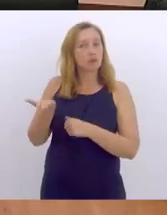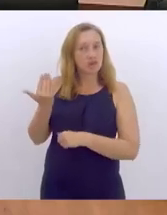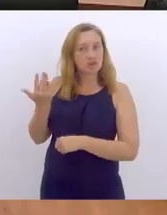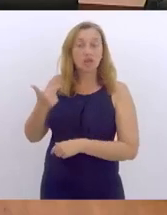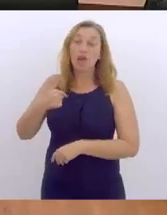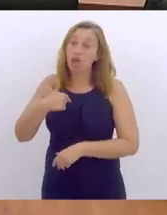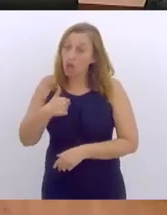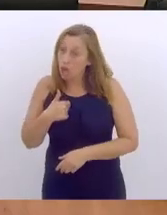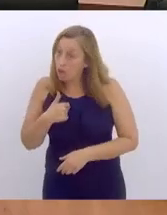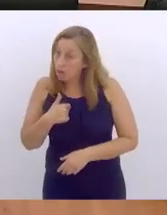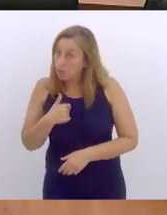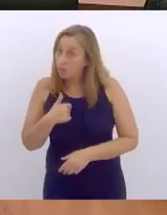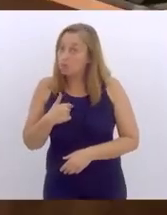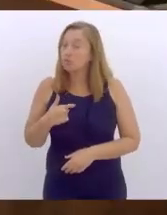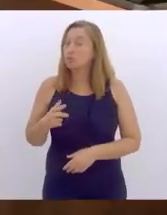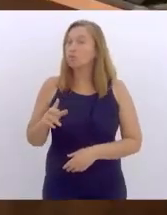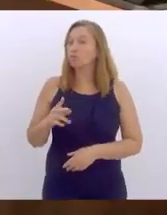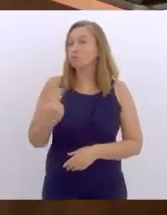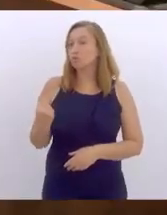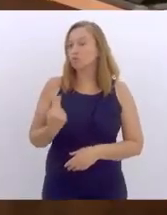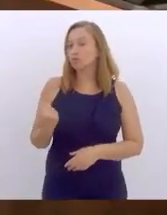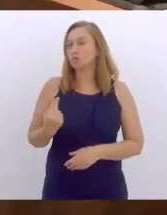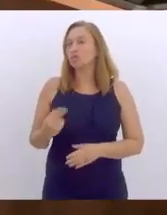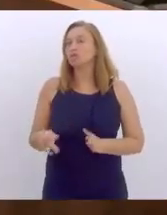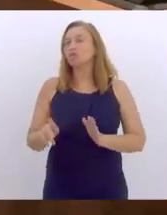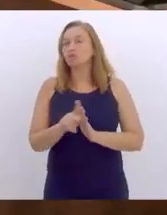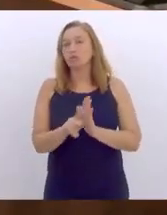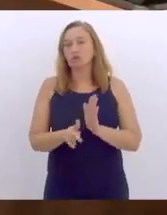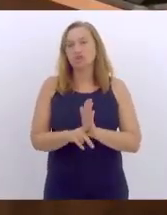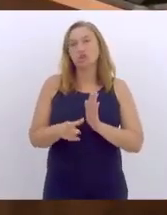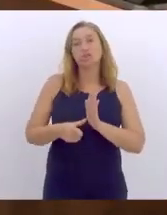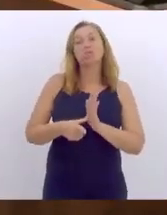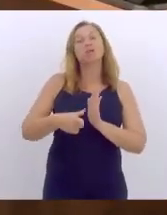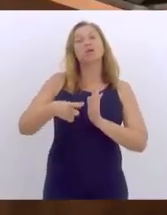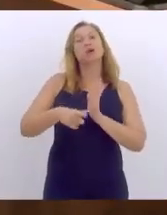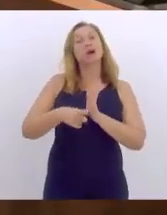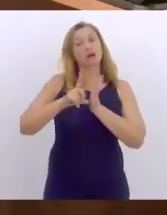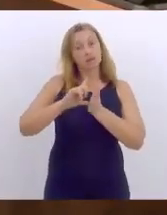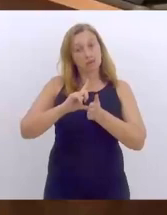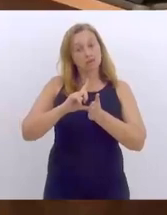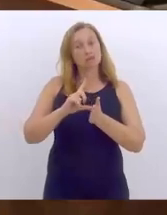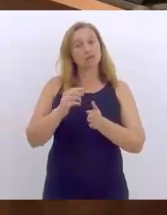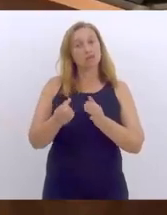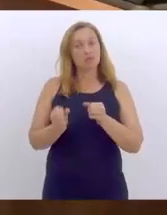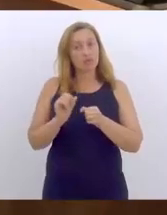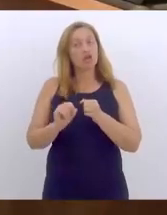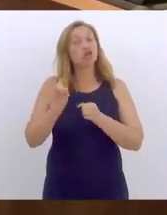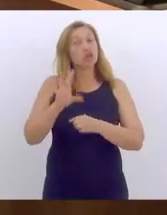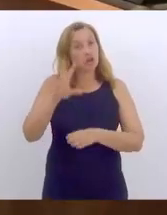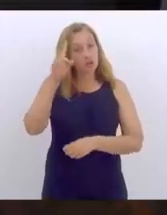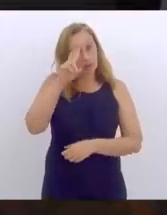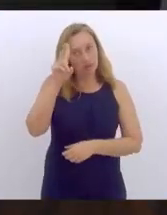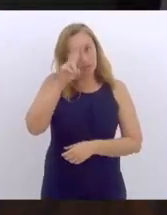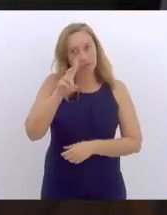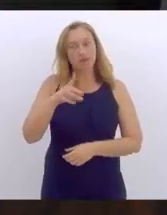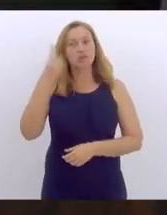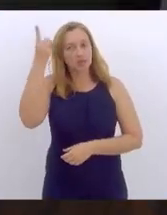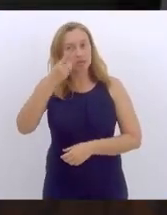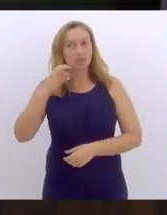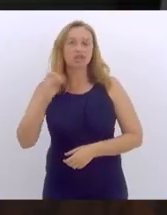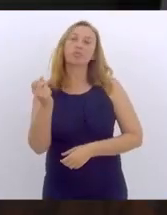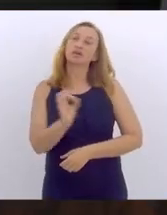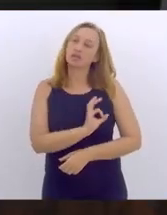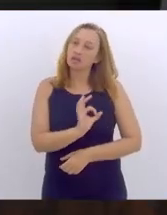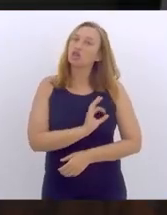eu estaria como coautora por conta de um projeto anterior meu que eu retirei. Ok. Tá? É só para o senhor ter... Consignar que a deputada Marta Rocha